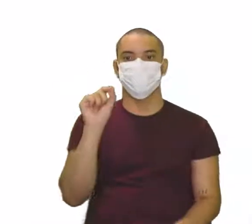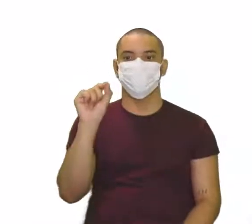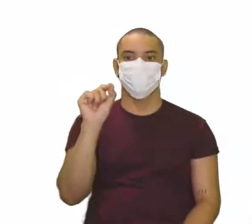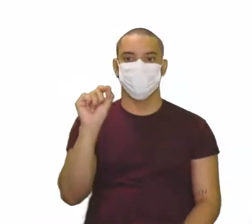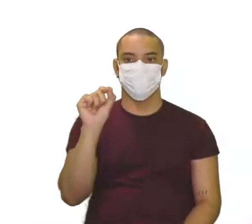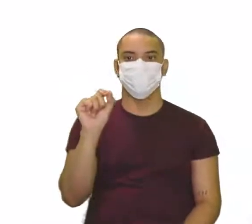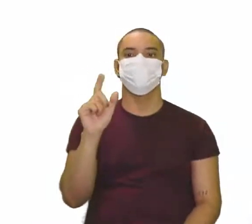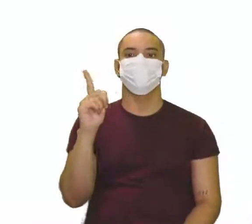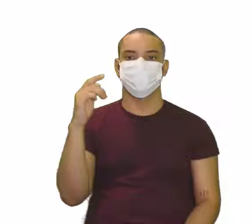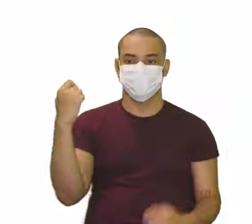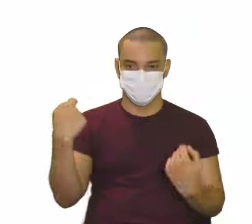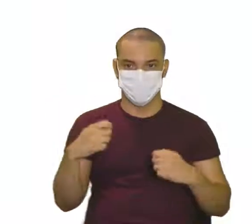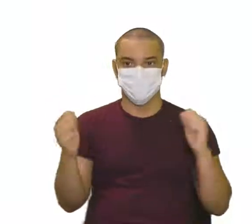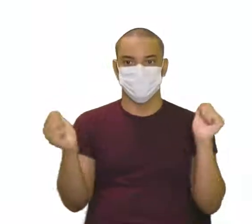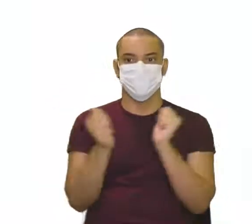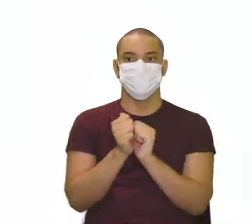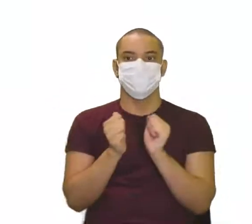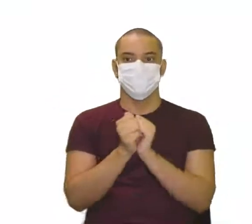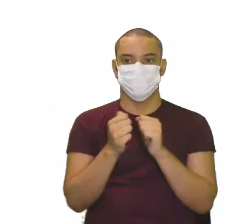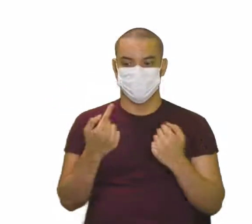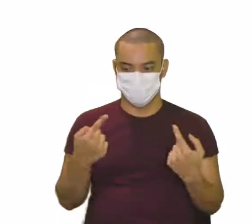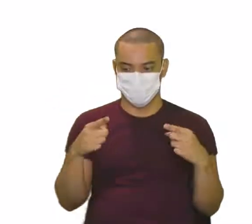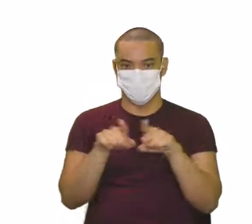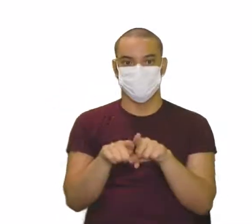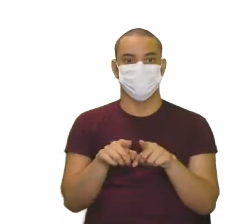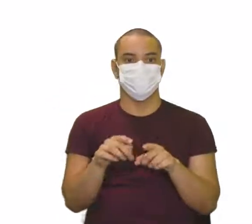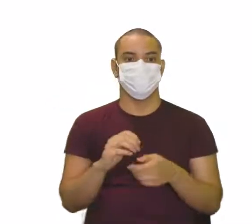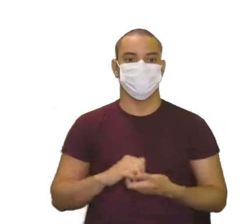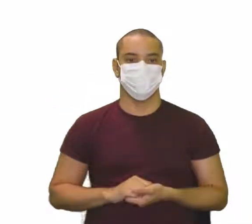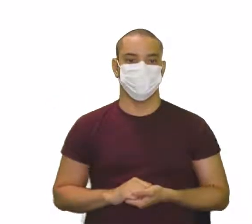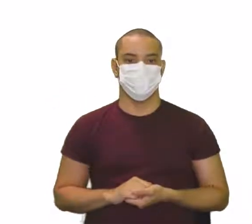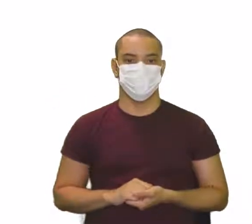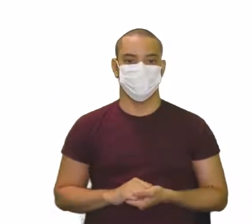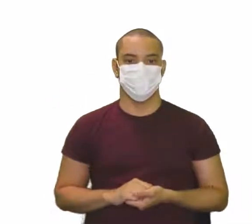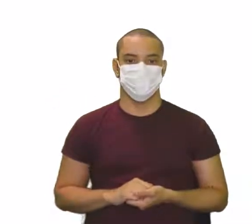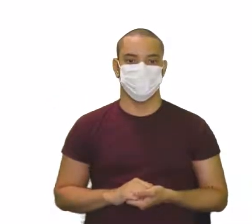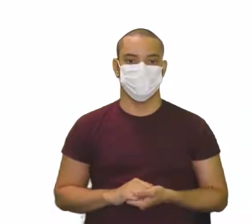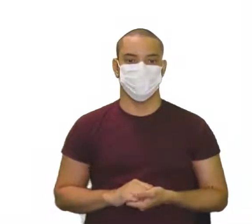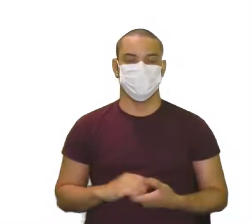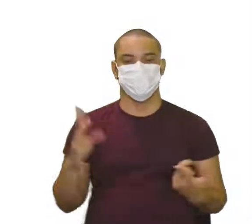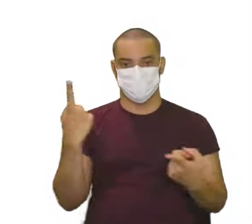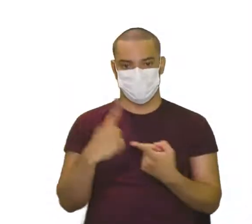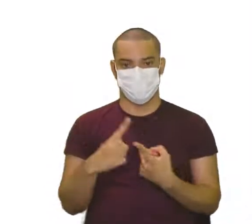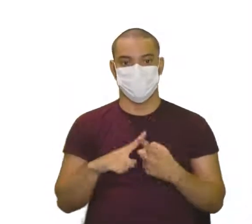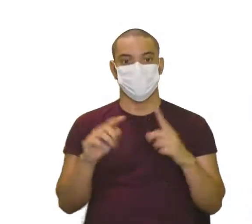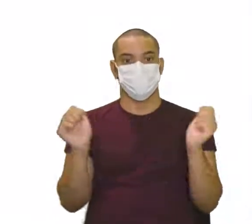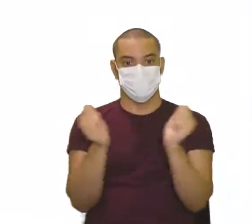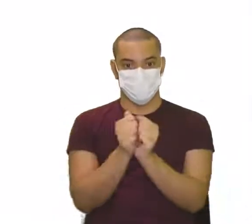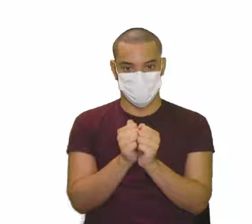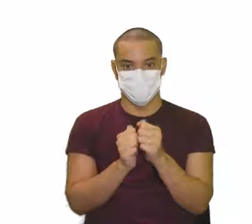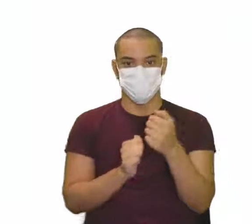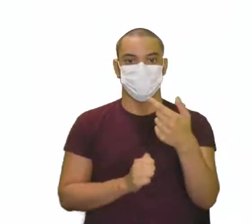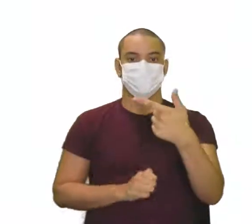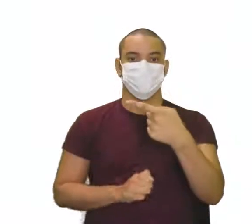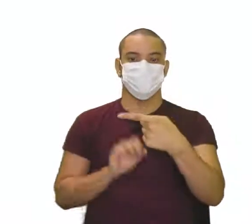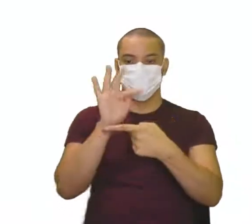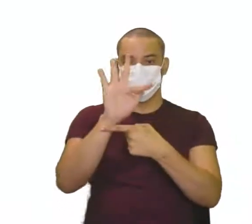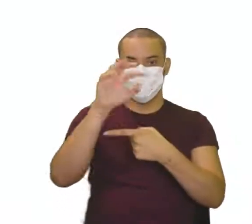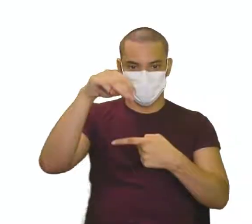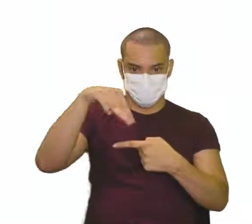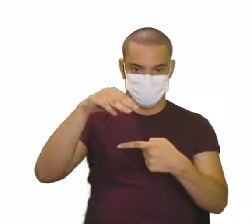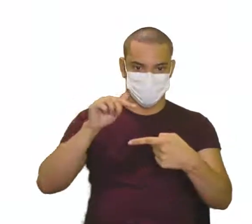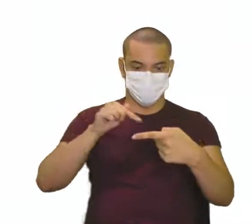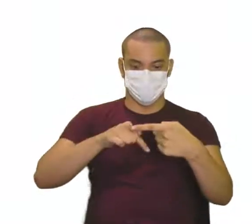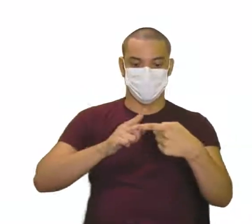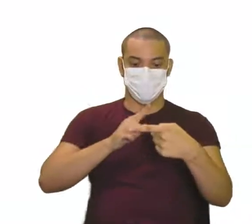quê? Perpendicular. E como é que eu acho o valor desse campo? É justamente a força magnética dividido pelo módulo da carga, como